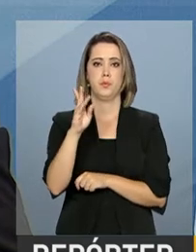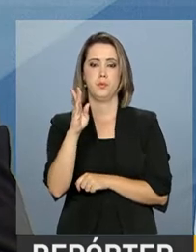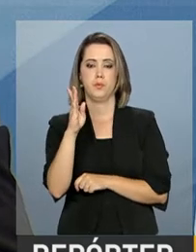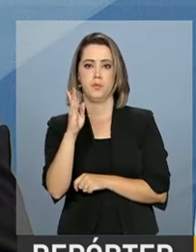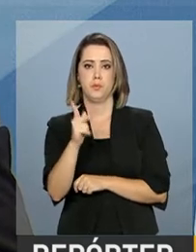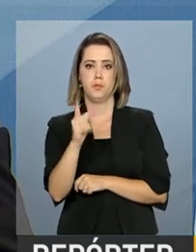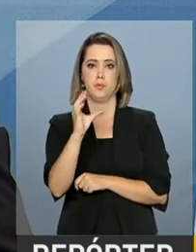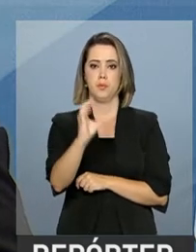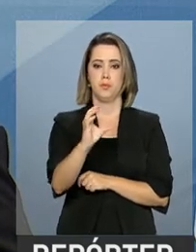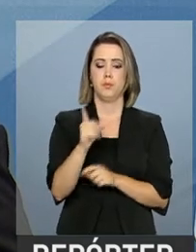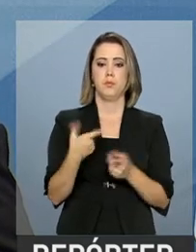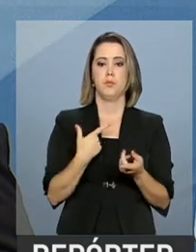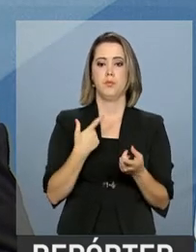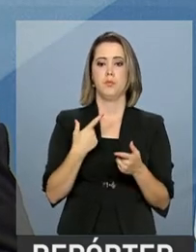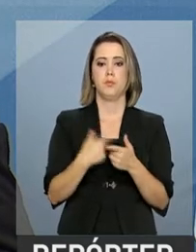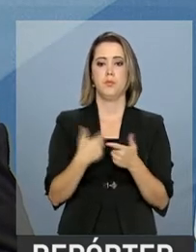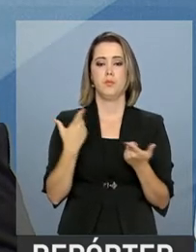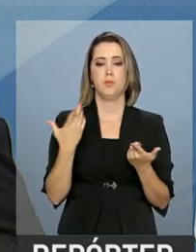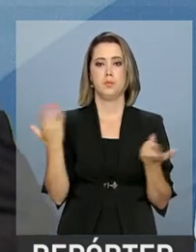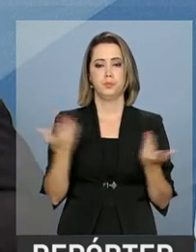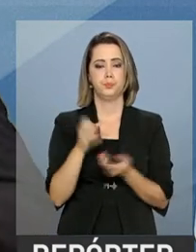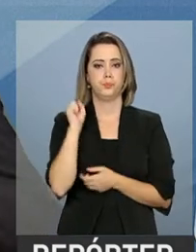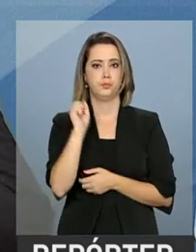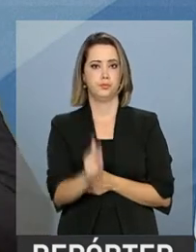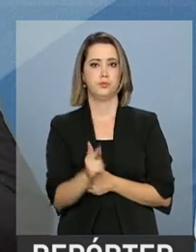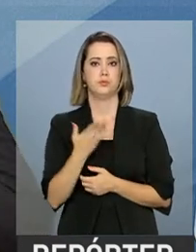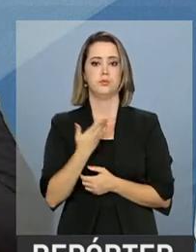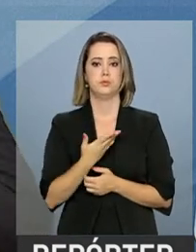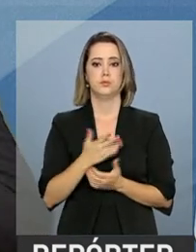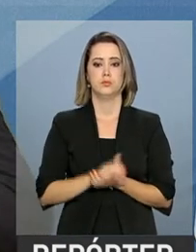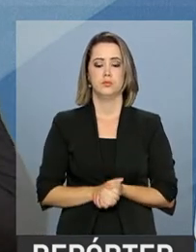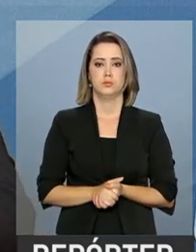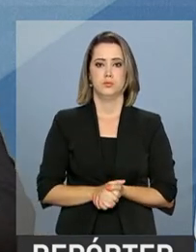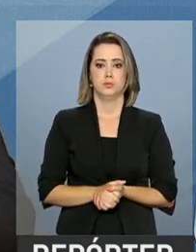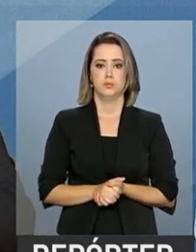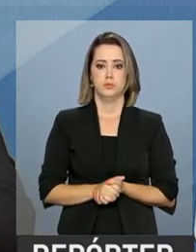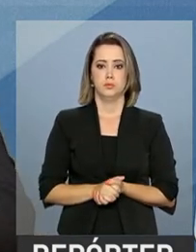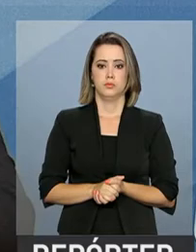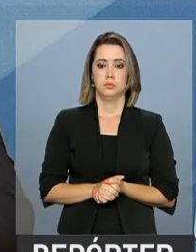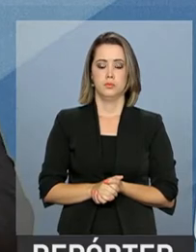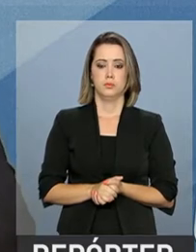continuada, a questão das pensões,